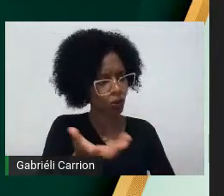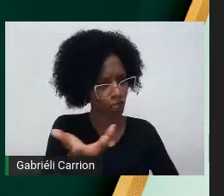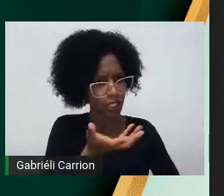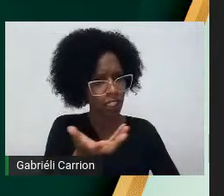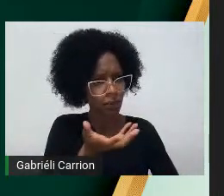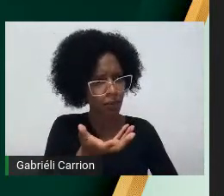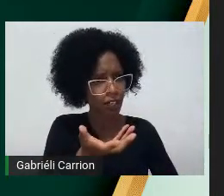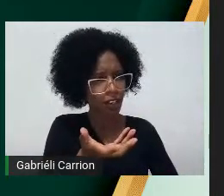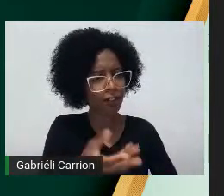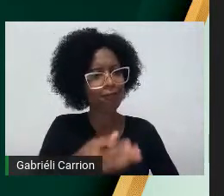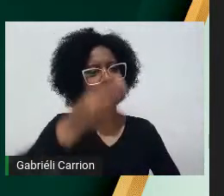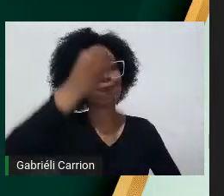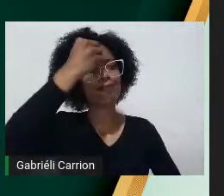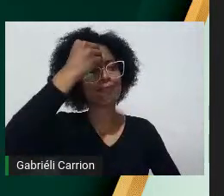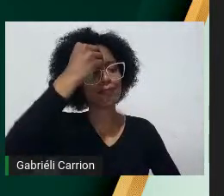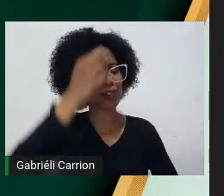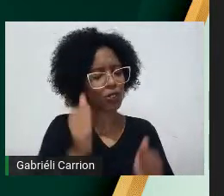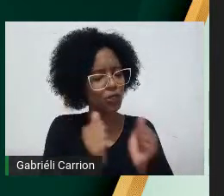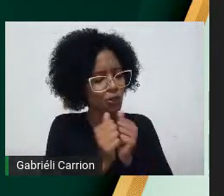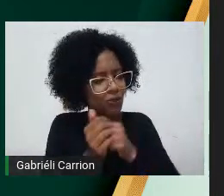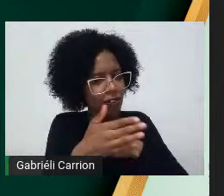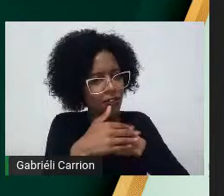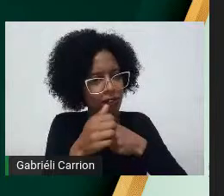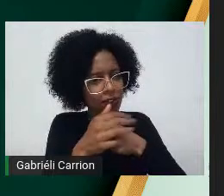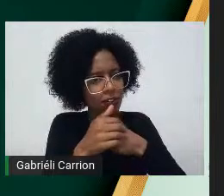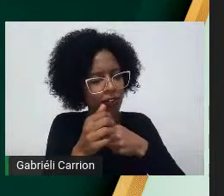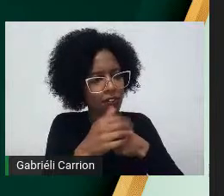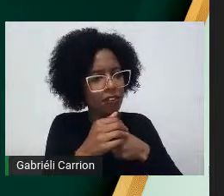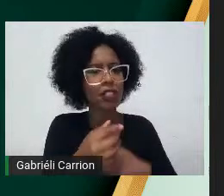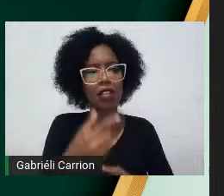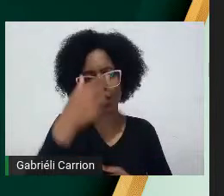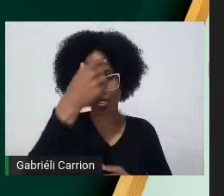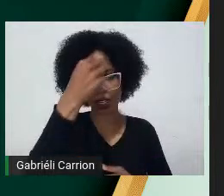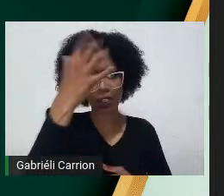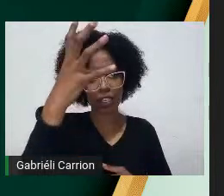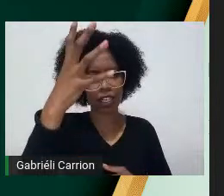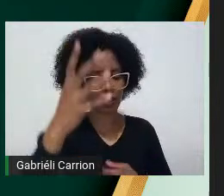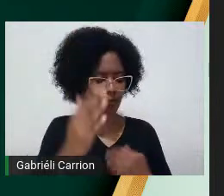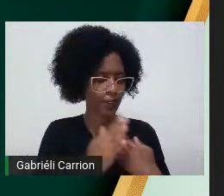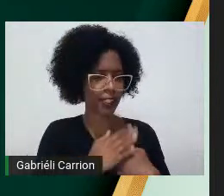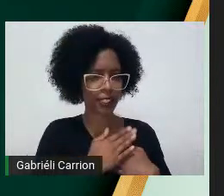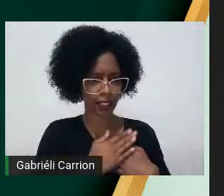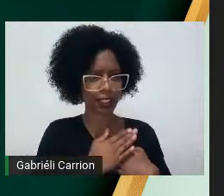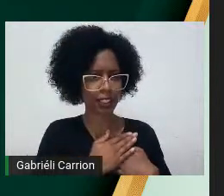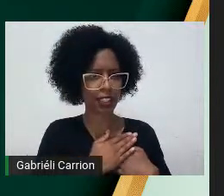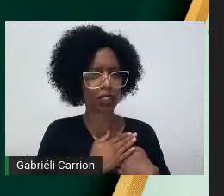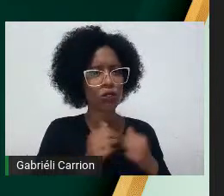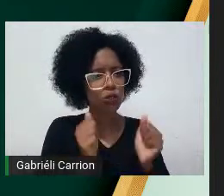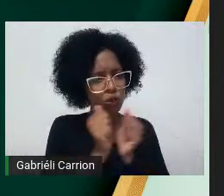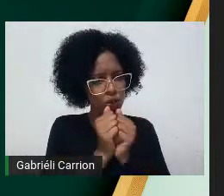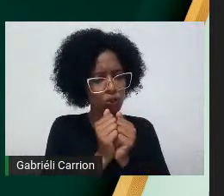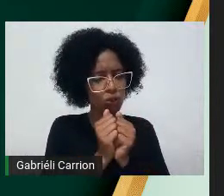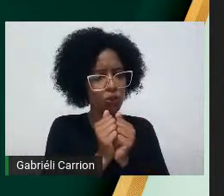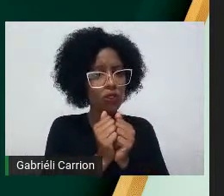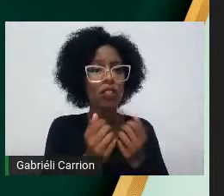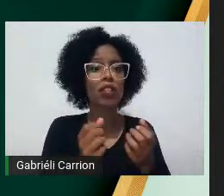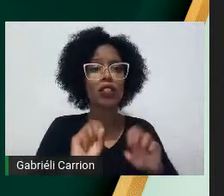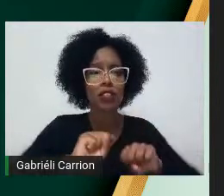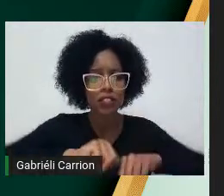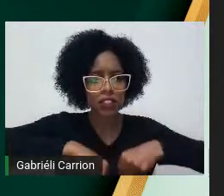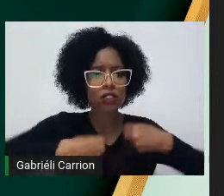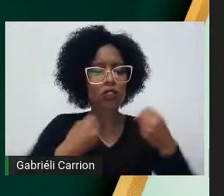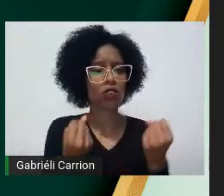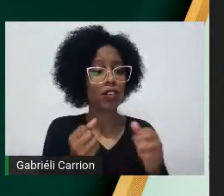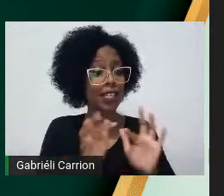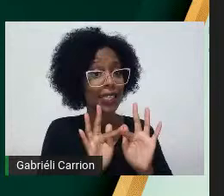coração. Levem Caçapava, a Unipampa, no coração de vocês. Façam com que a ciência, a tecnologia,